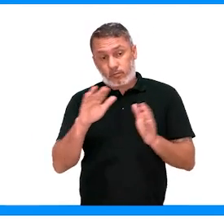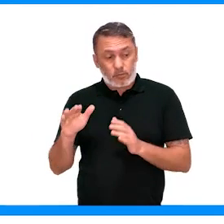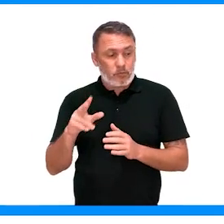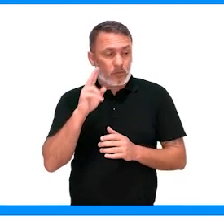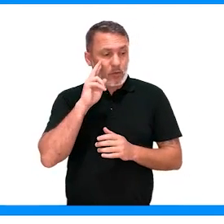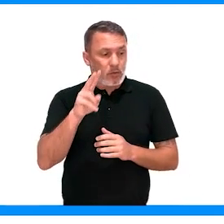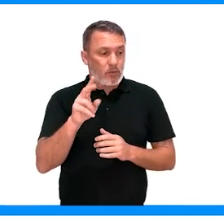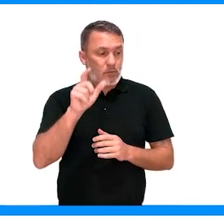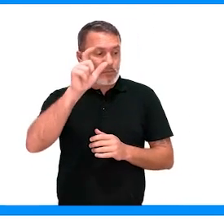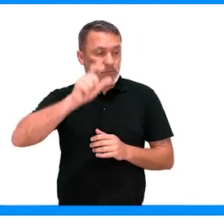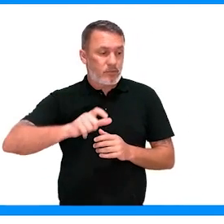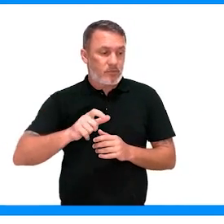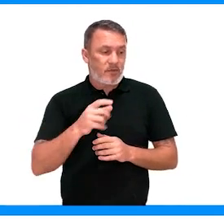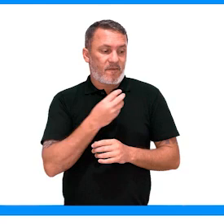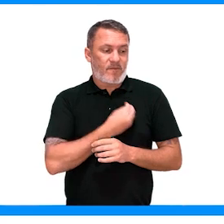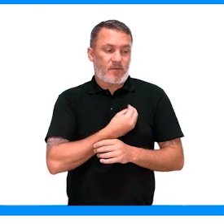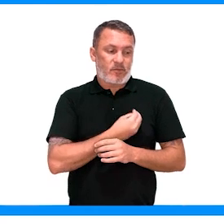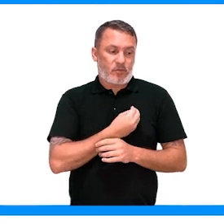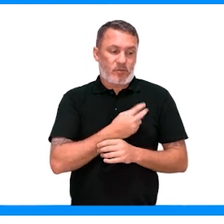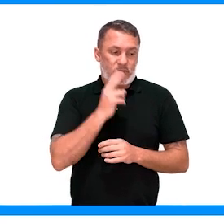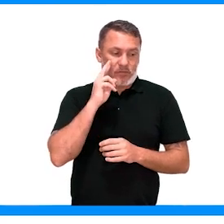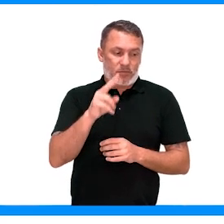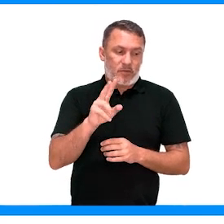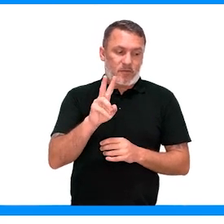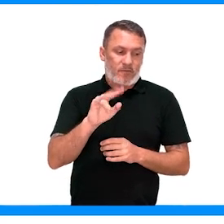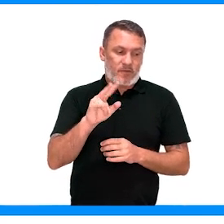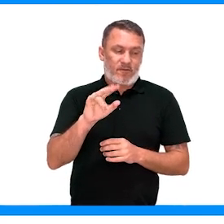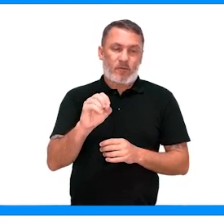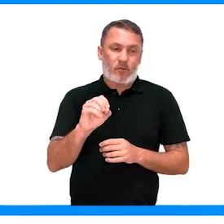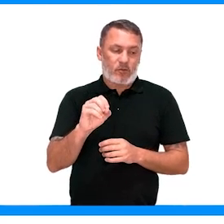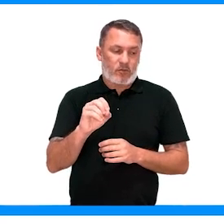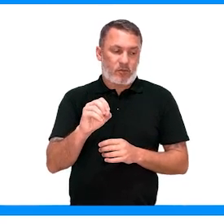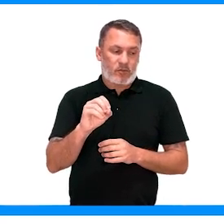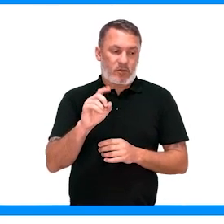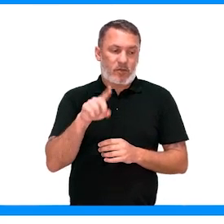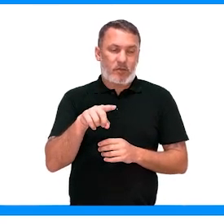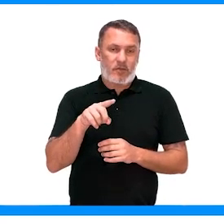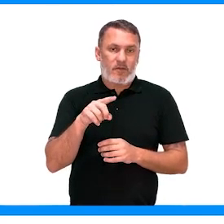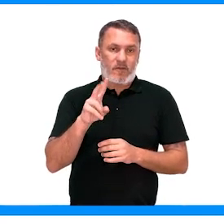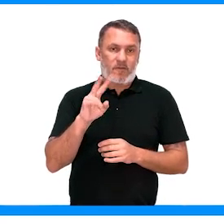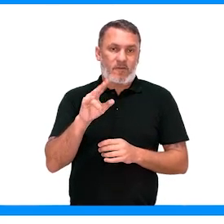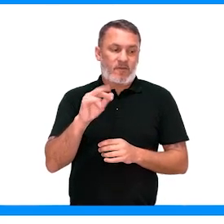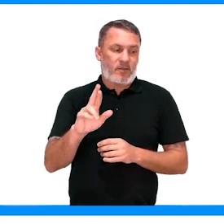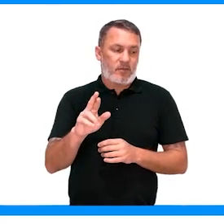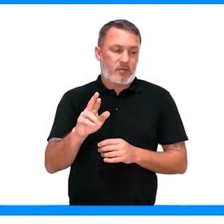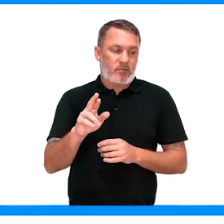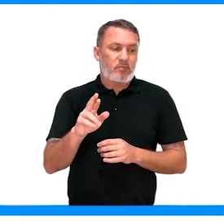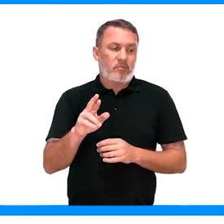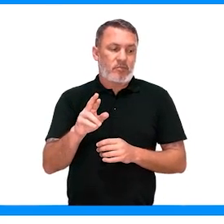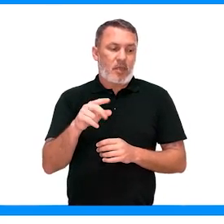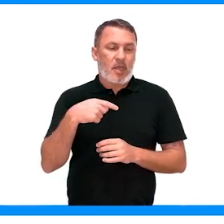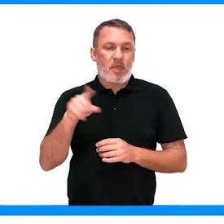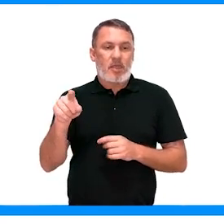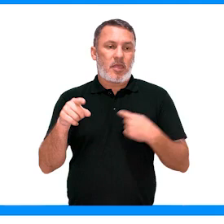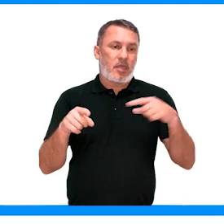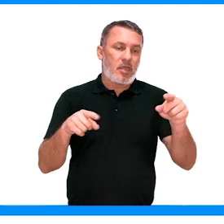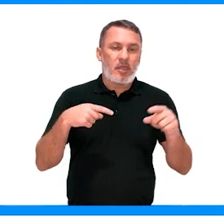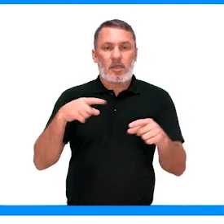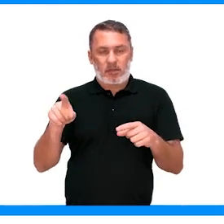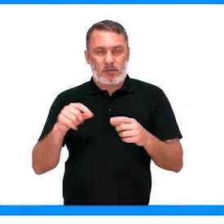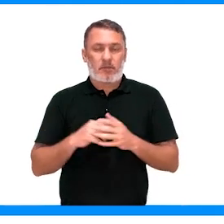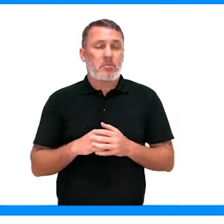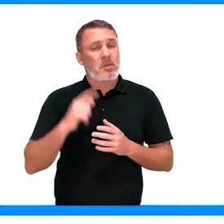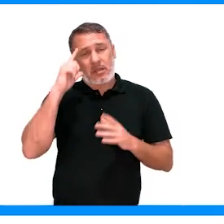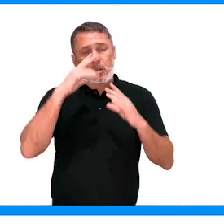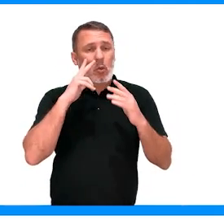amigo. Yo bebo, tú bebes, él bebe. Nosotros bebemos, vosotros bebéis, ellos bebem. Tranquilo?